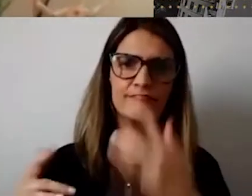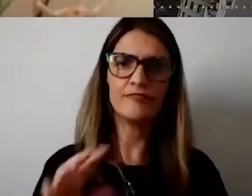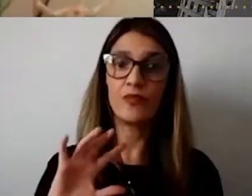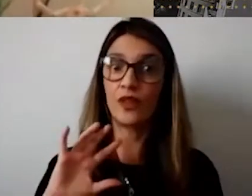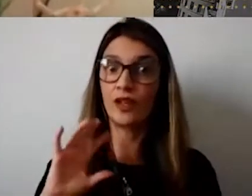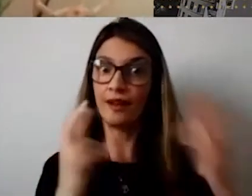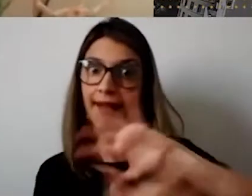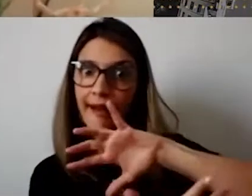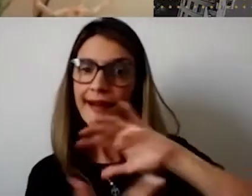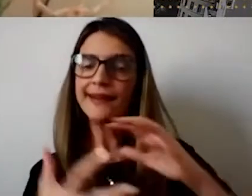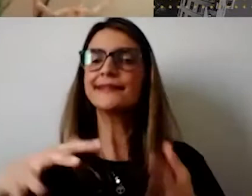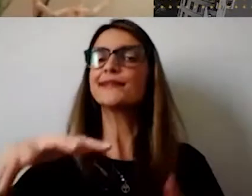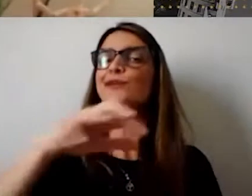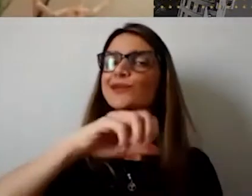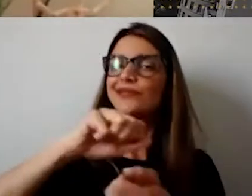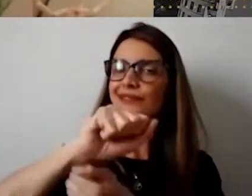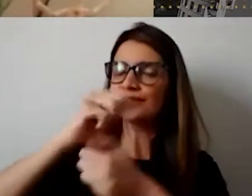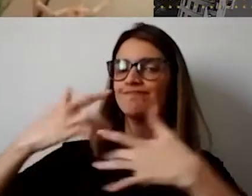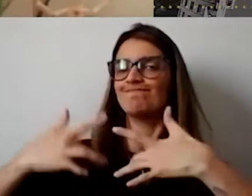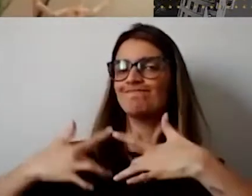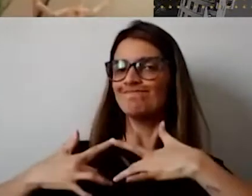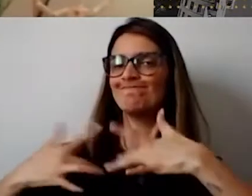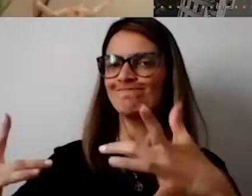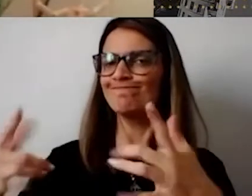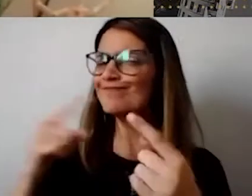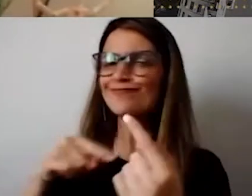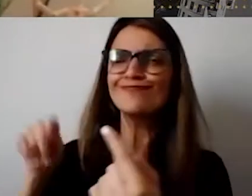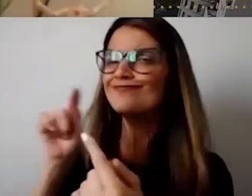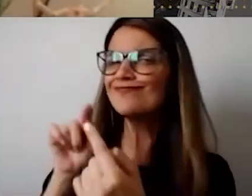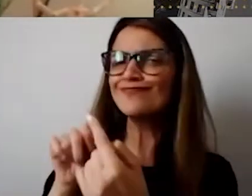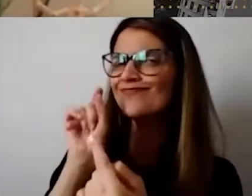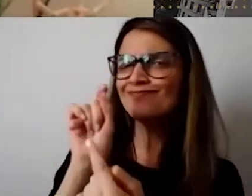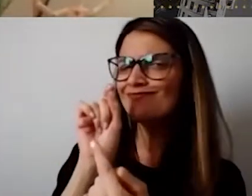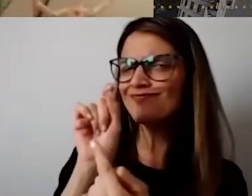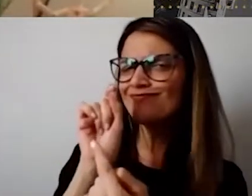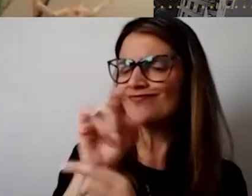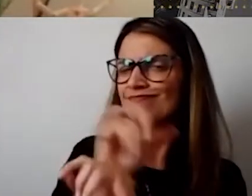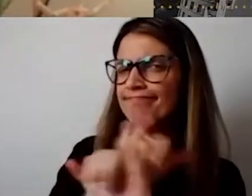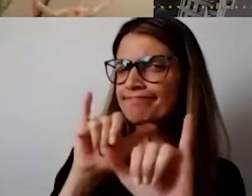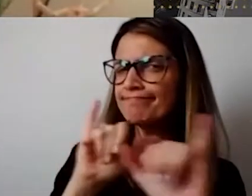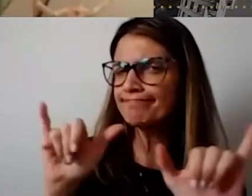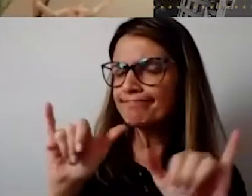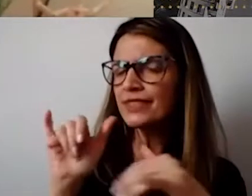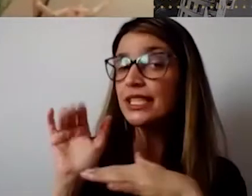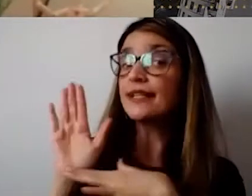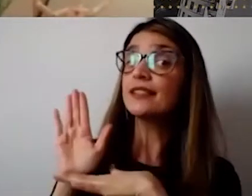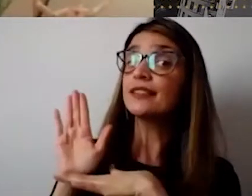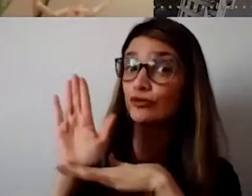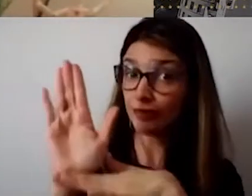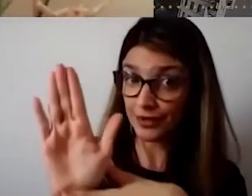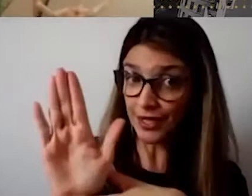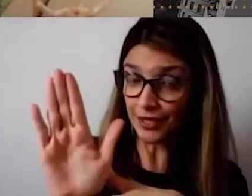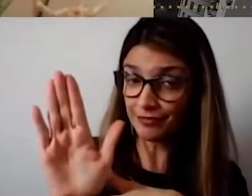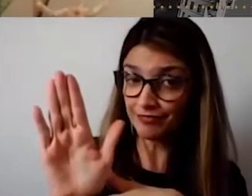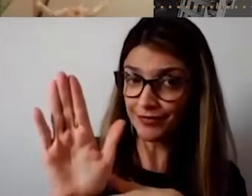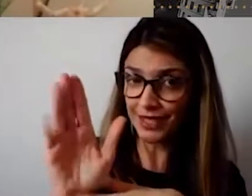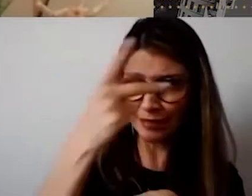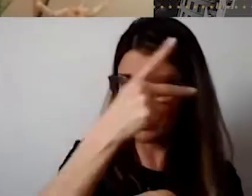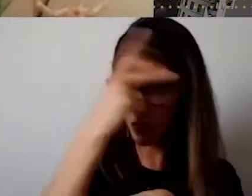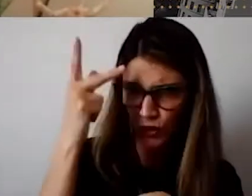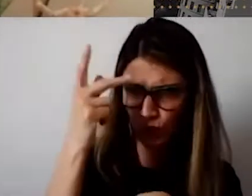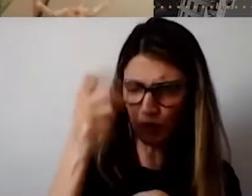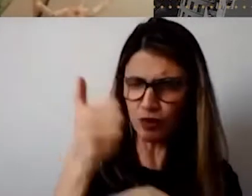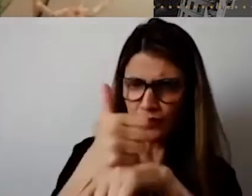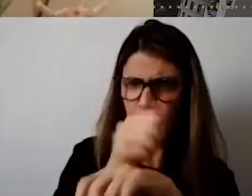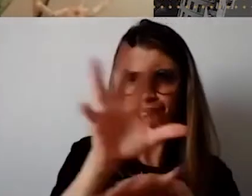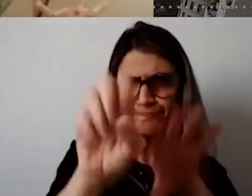Sustentável Solidária. E o objetivo dessa campanha é ajudar os catadores de lixo aqui da cidade